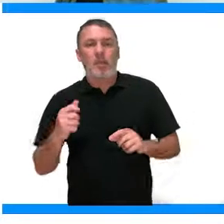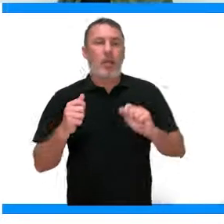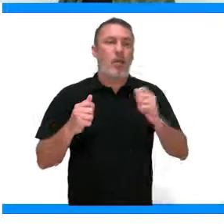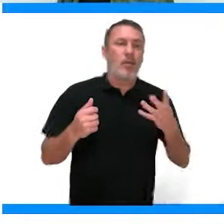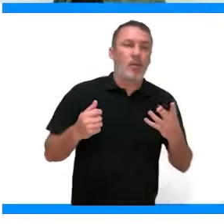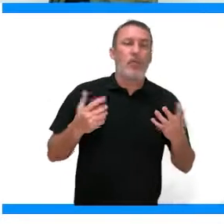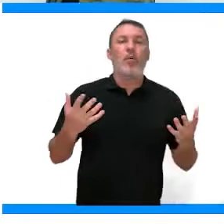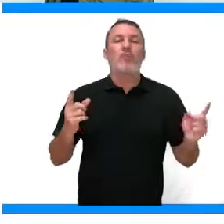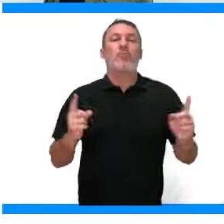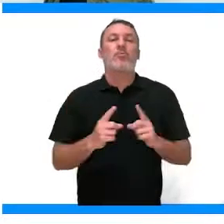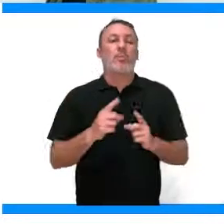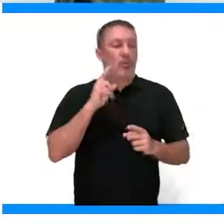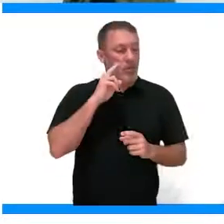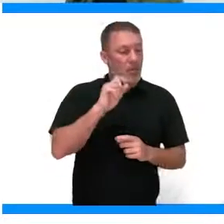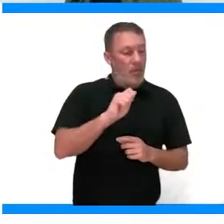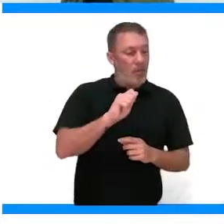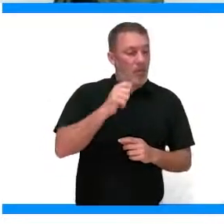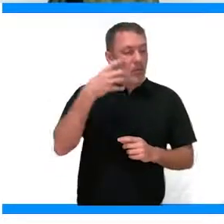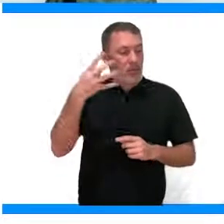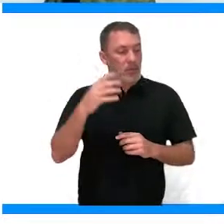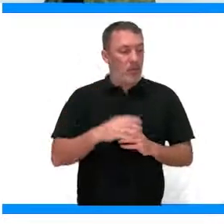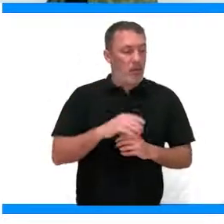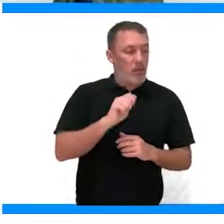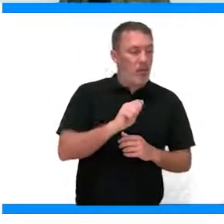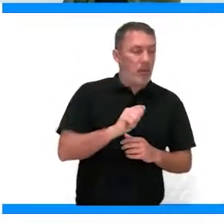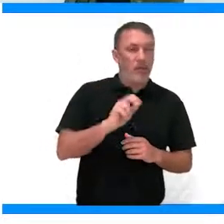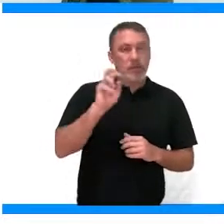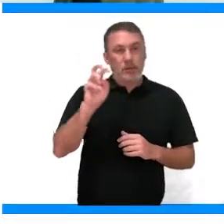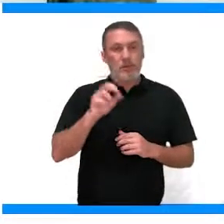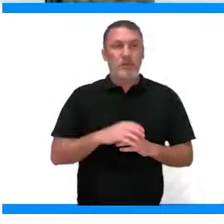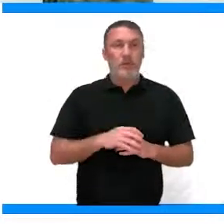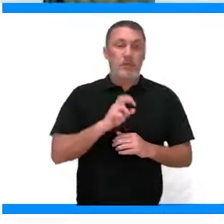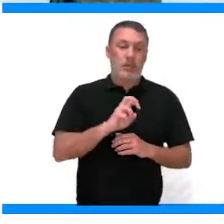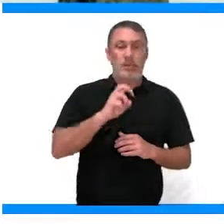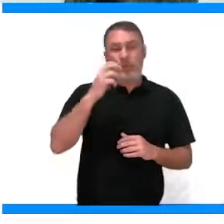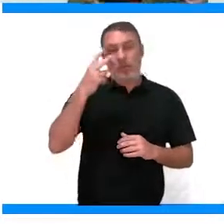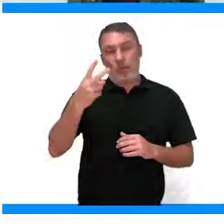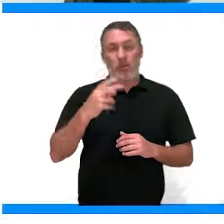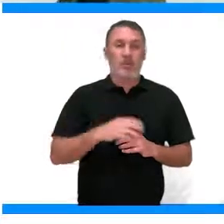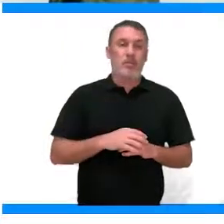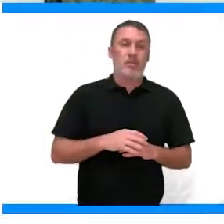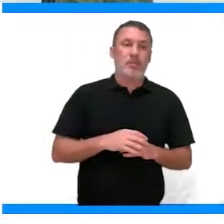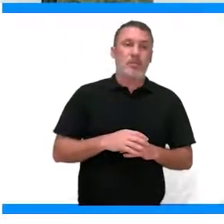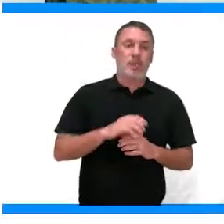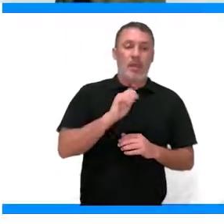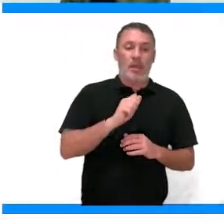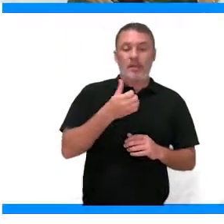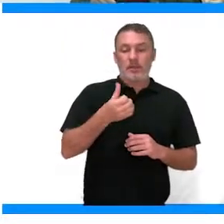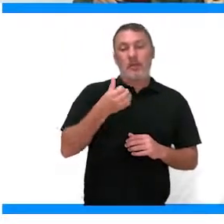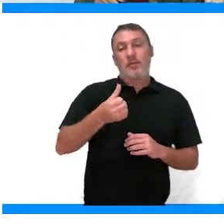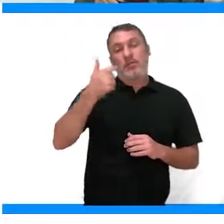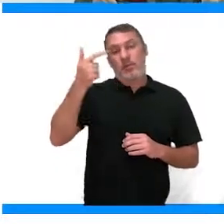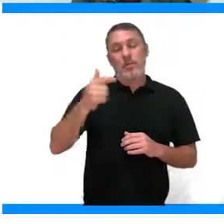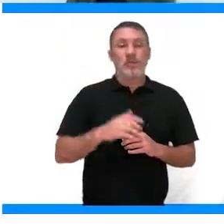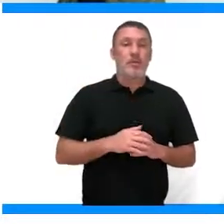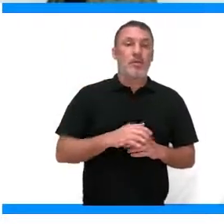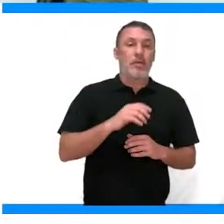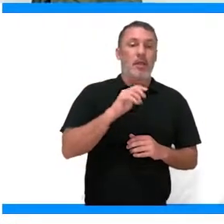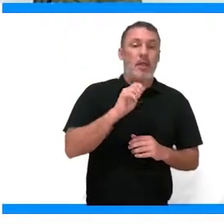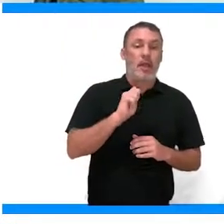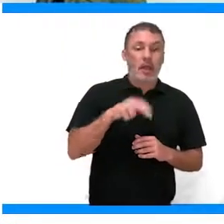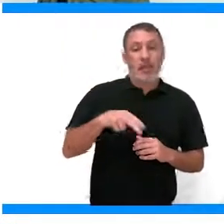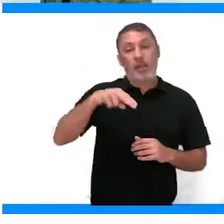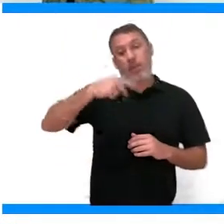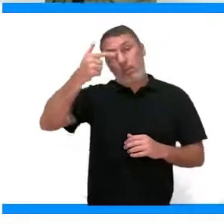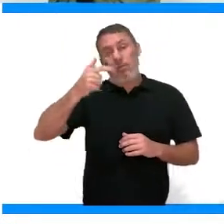A3, 3 ao quadrado. A4, A4 ao quadrado. A5, 5 ao quadrado. A6, 6 ao quadrado. A N, N ao